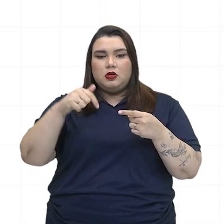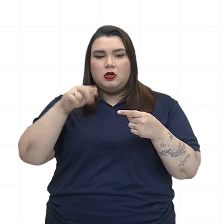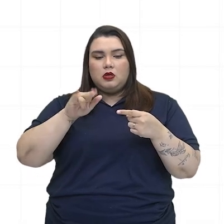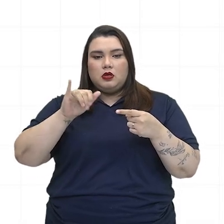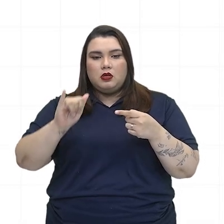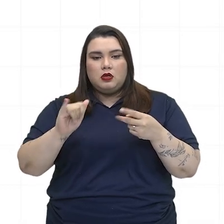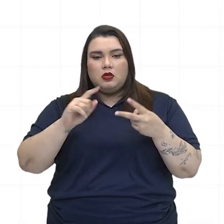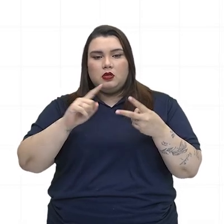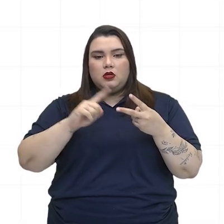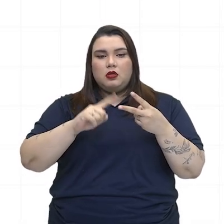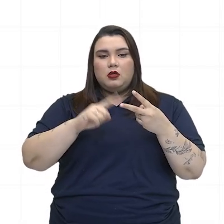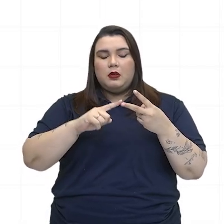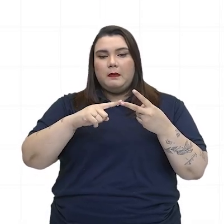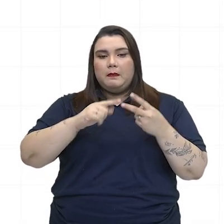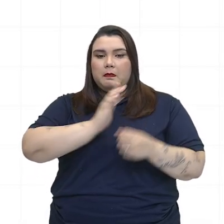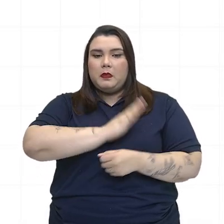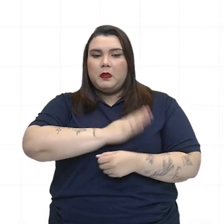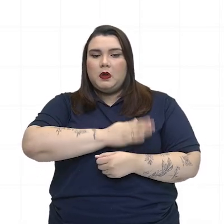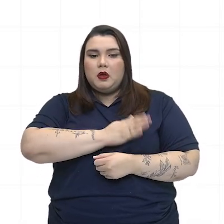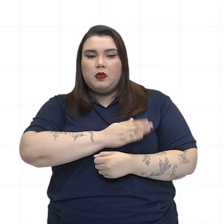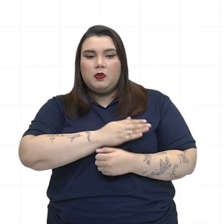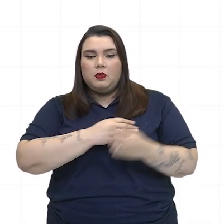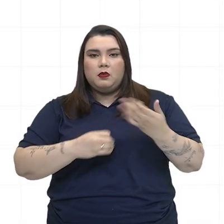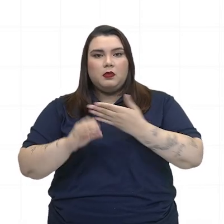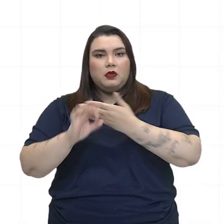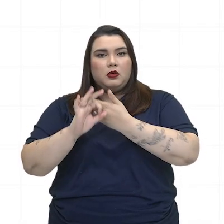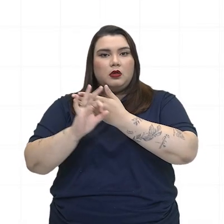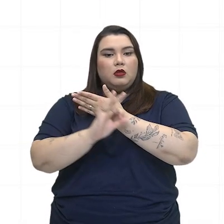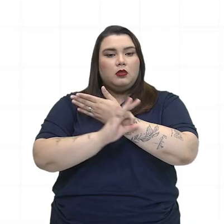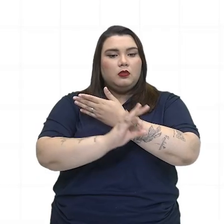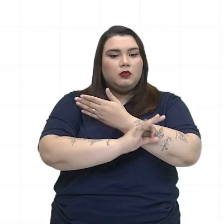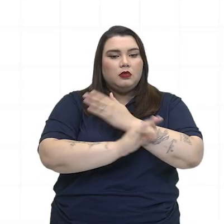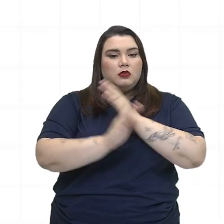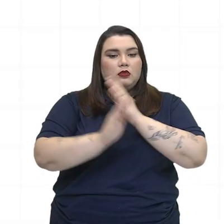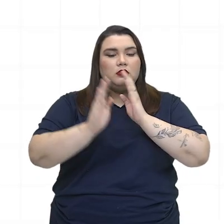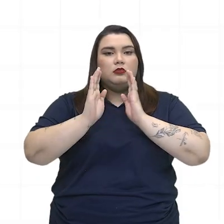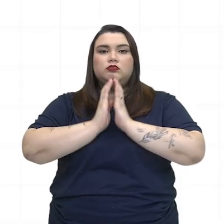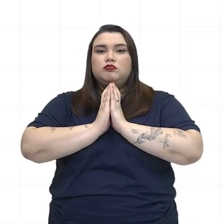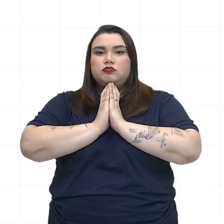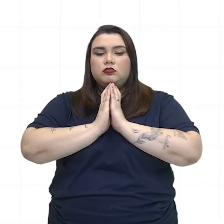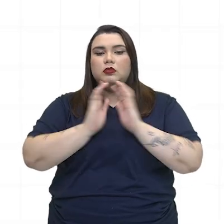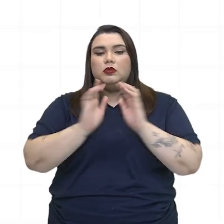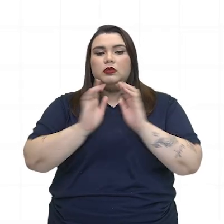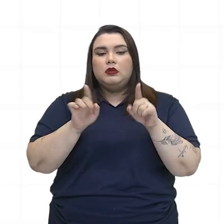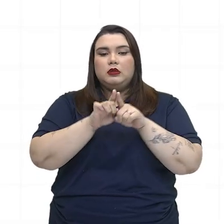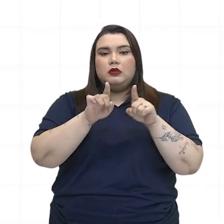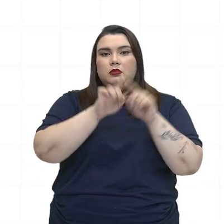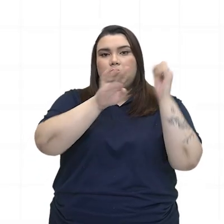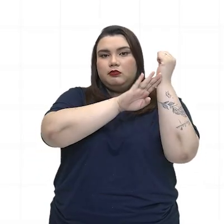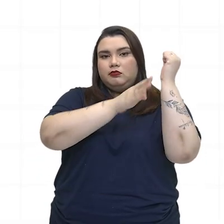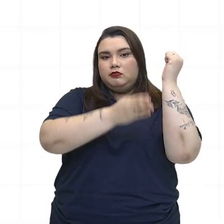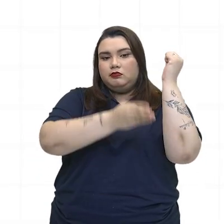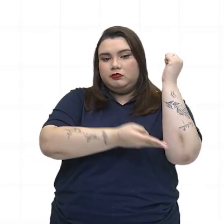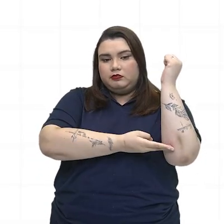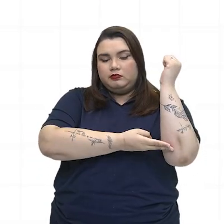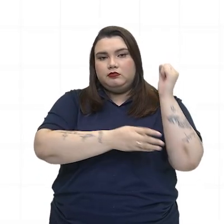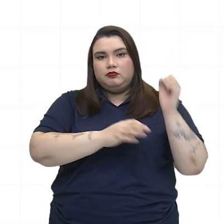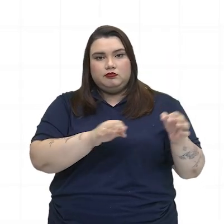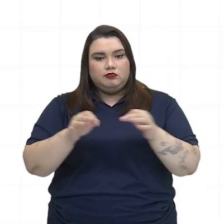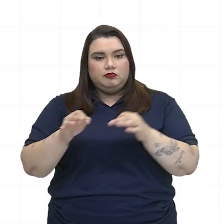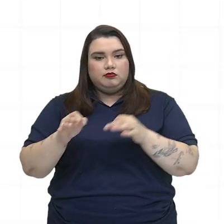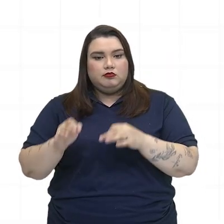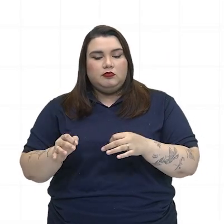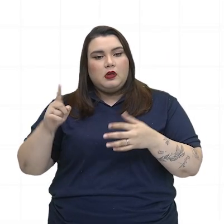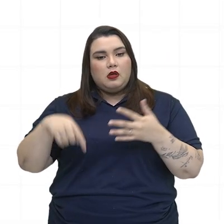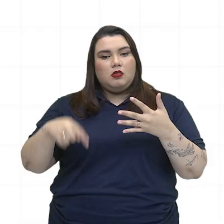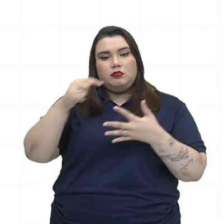matrinchã, o pacu, o pirarucu, sardinha e o tambaqui. Ou seja, são o